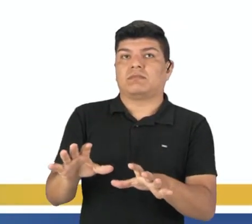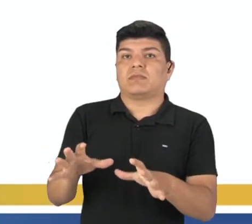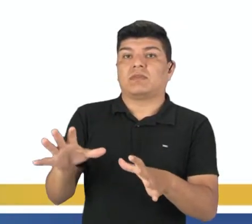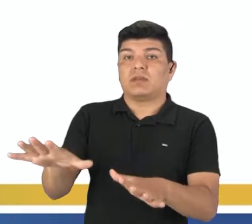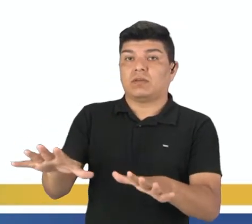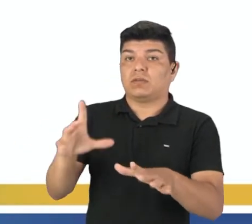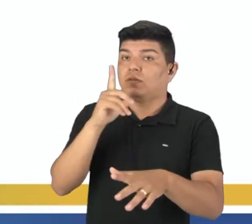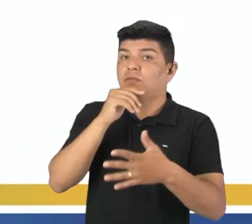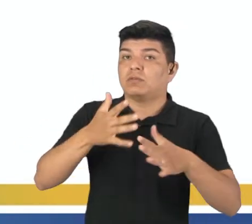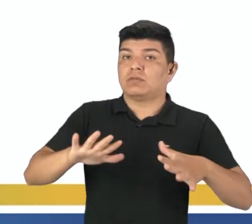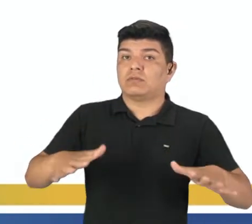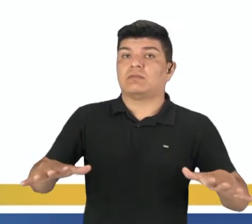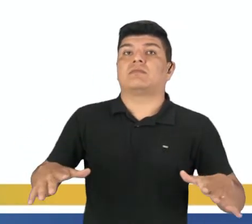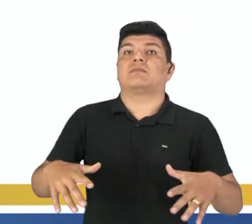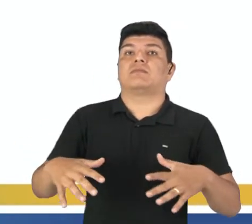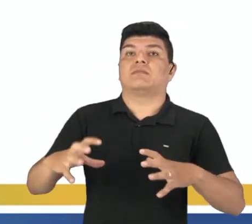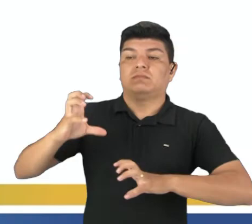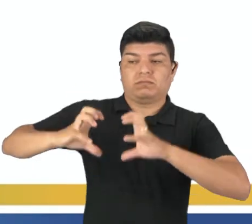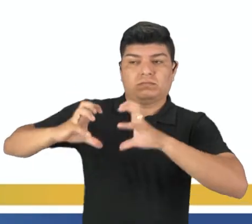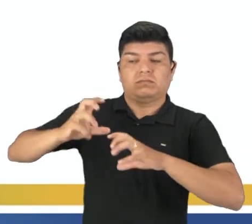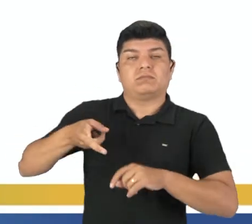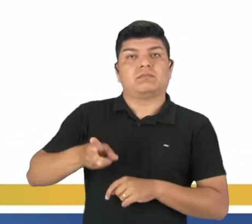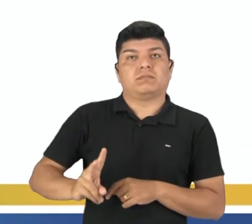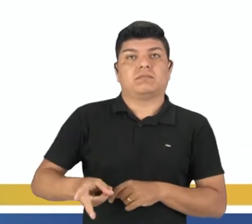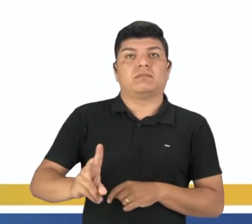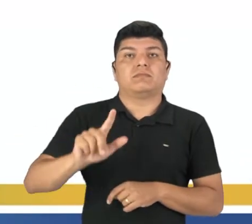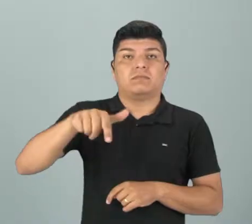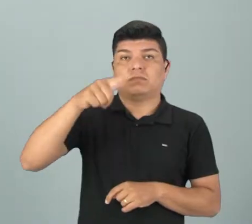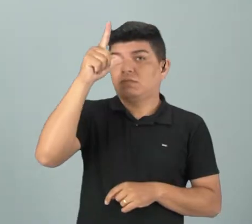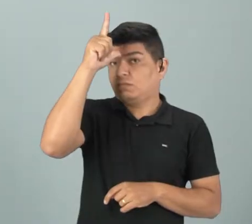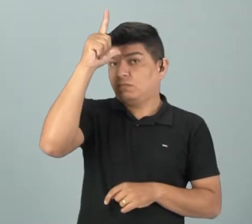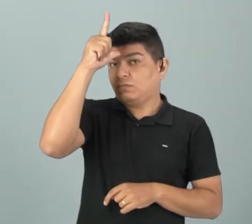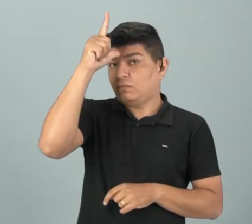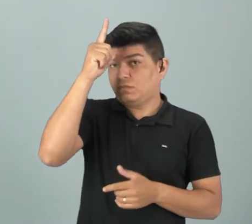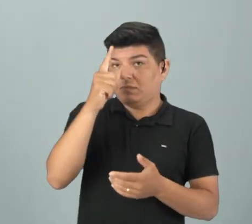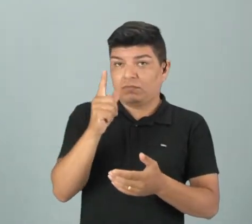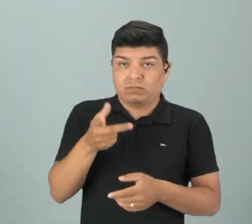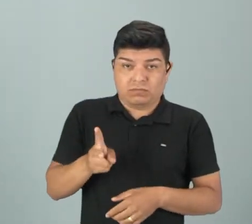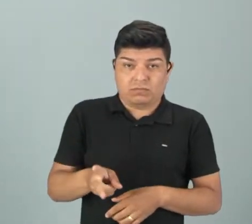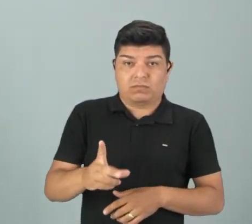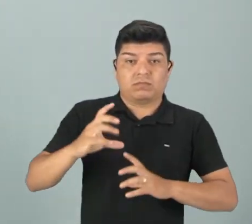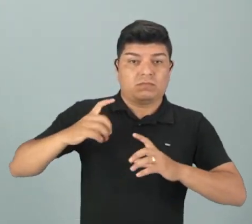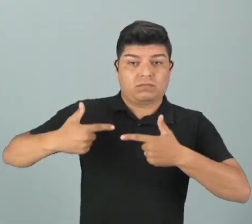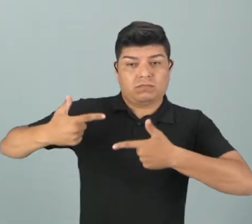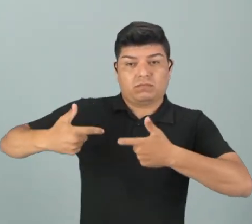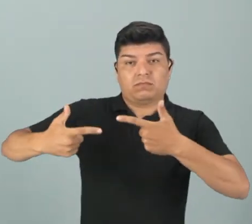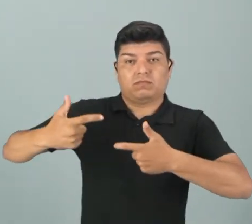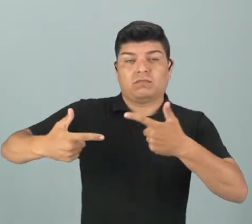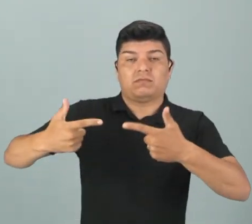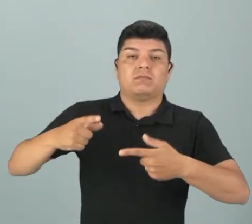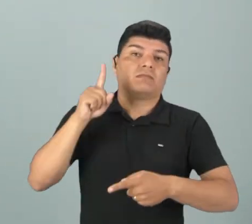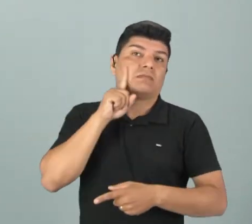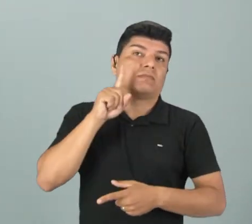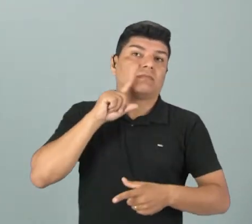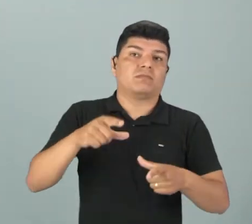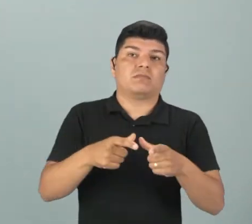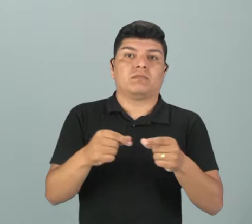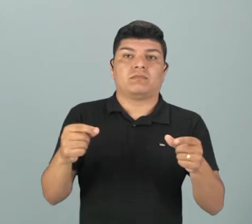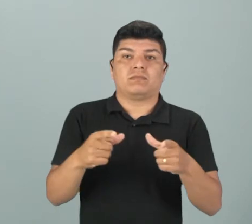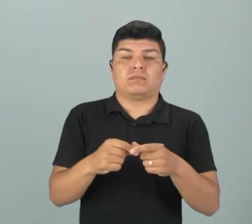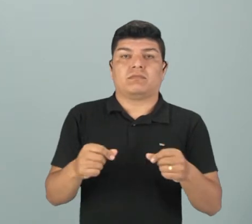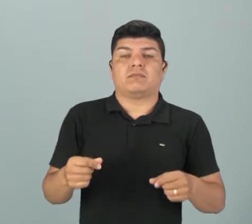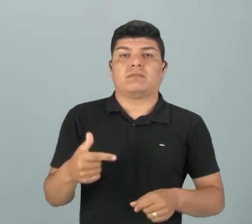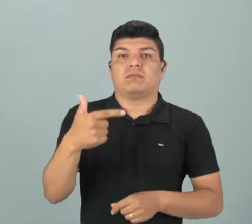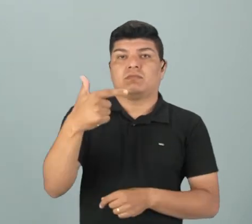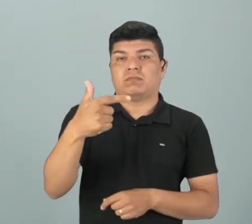Pacífico, porém, a contenda continuaria, então mesmo depois da Alemanha se render, a guerra continuou entre Estados Unidos e Japão. Em 2